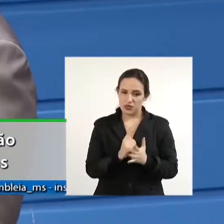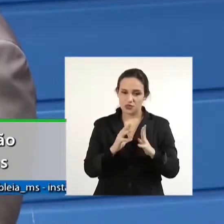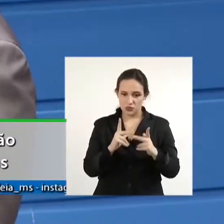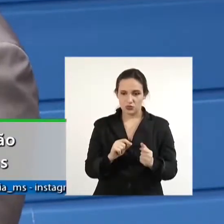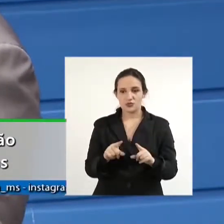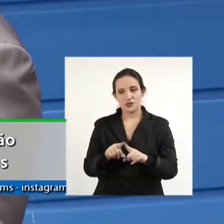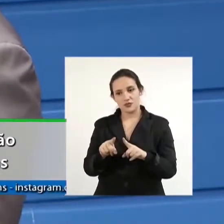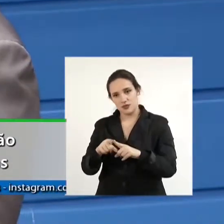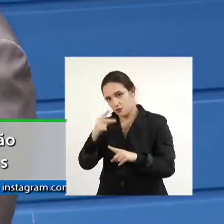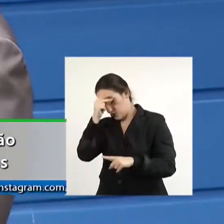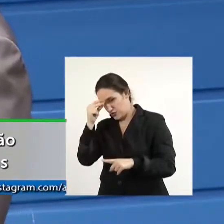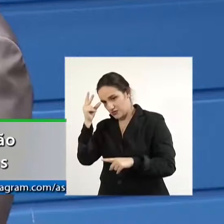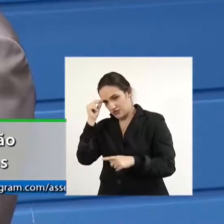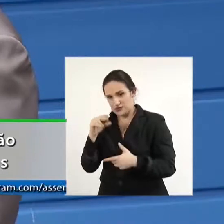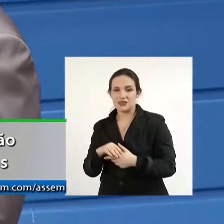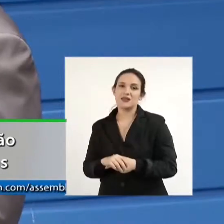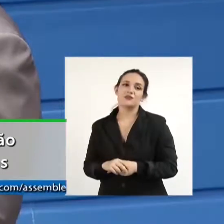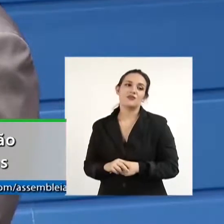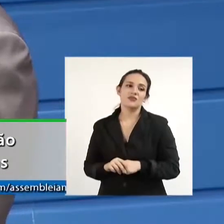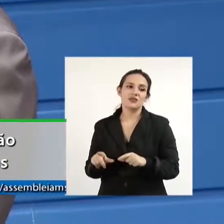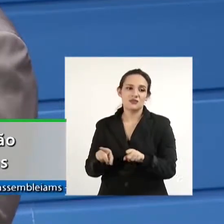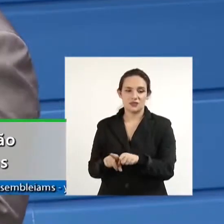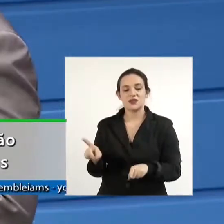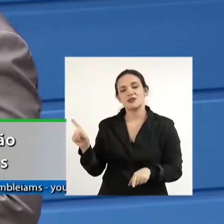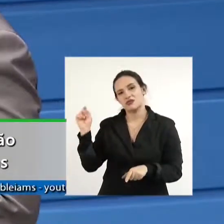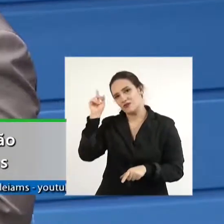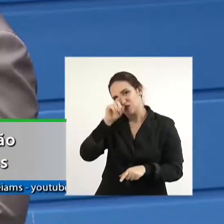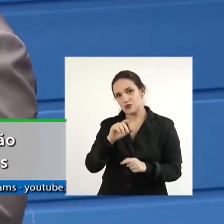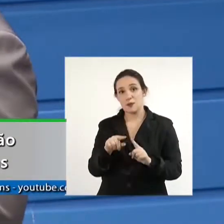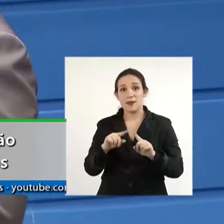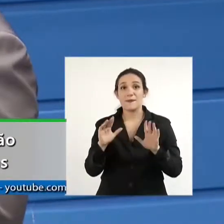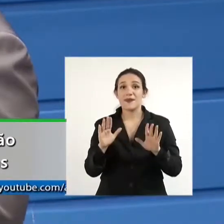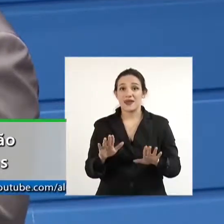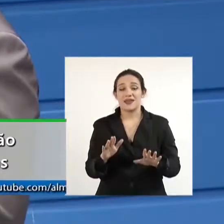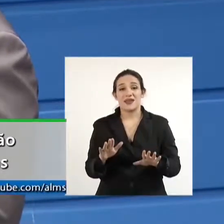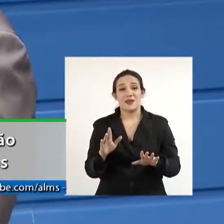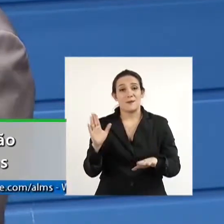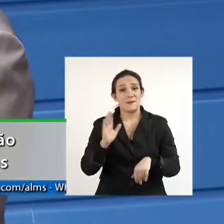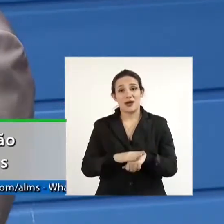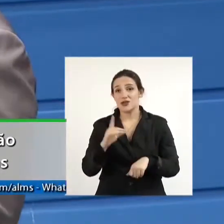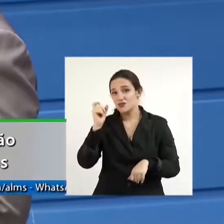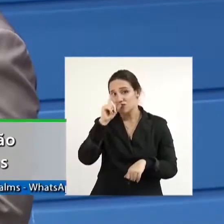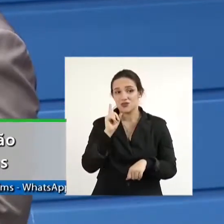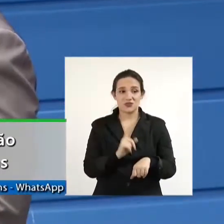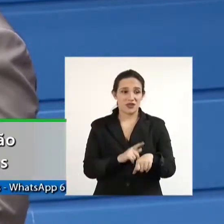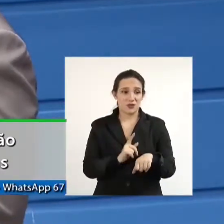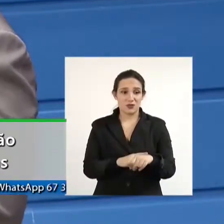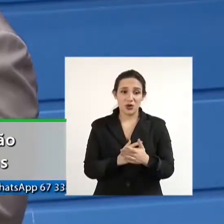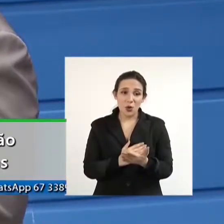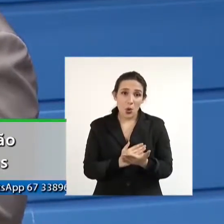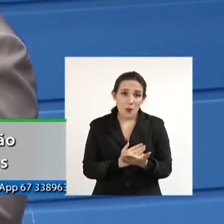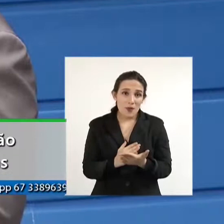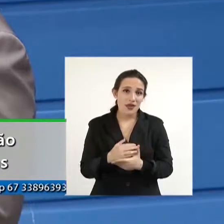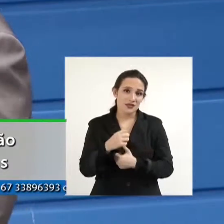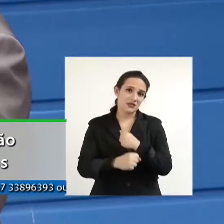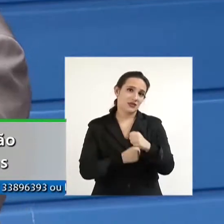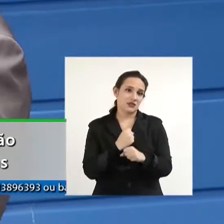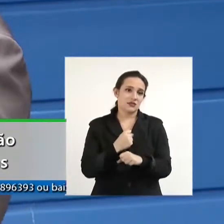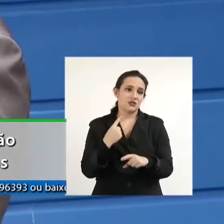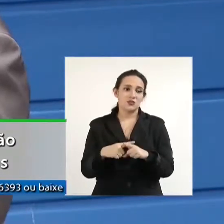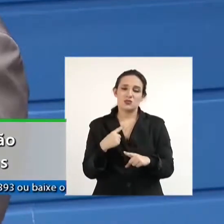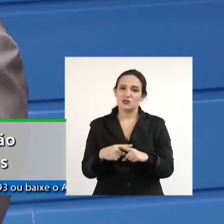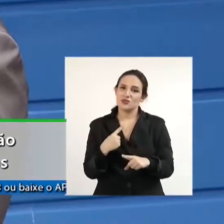todas essas entidades é no início do ano, porque a legislação ela é nesse sentido. Precisa fazer o chamamento público, e o marco regulatório